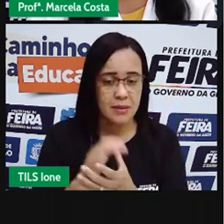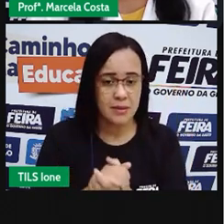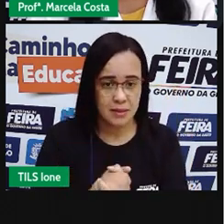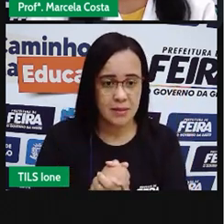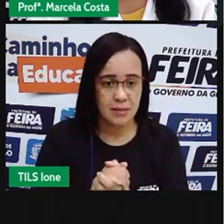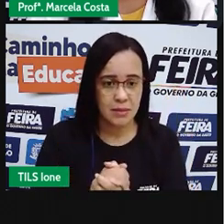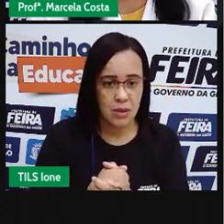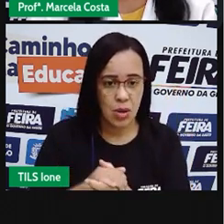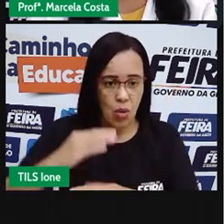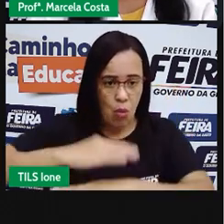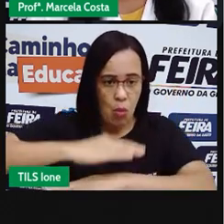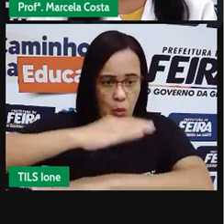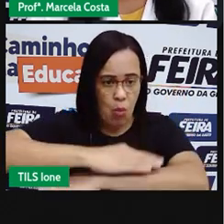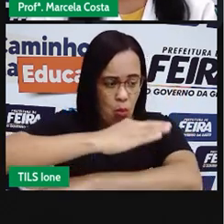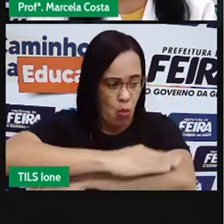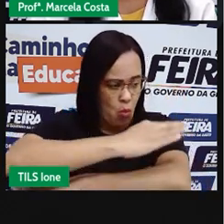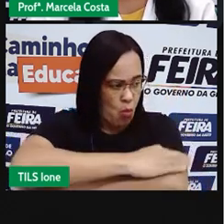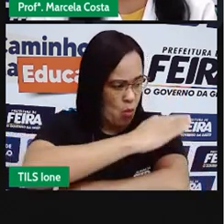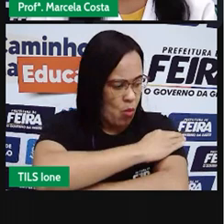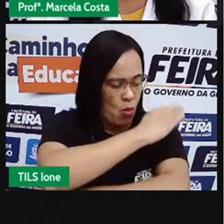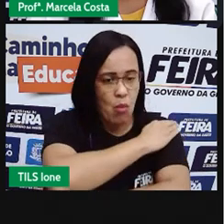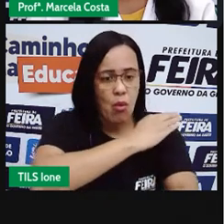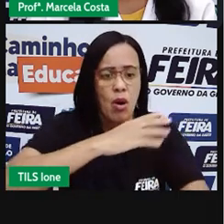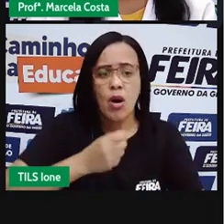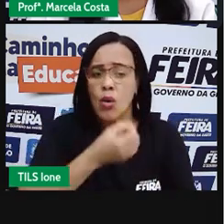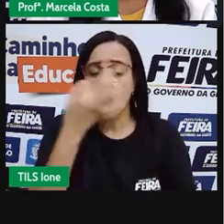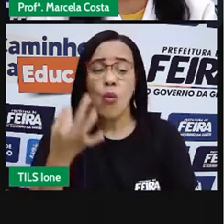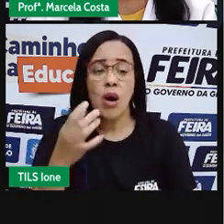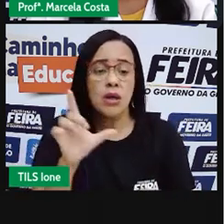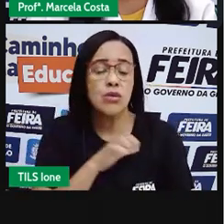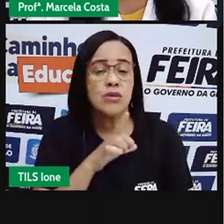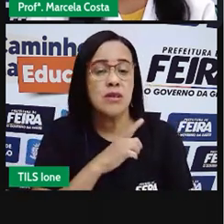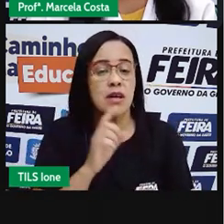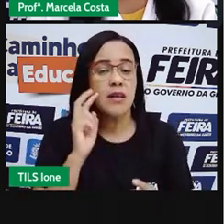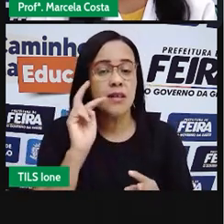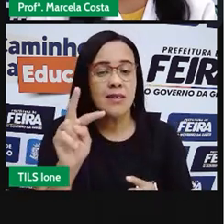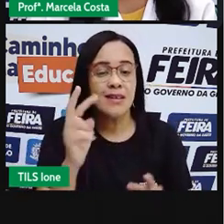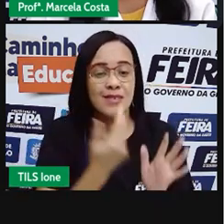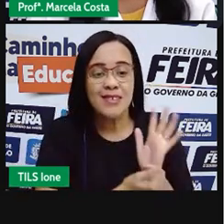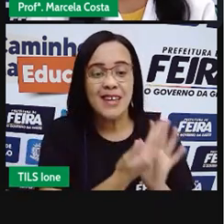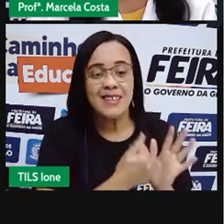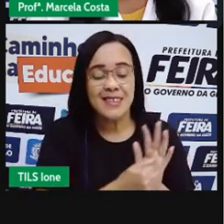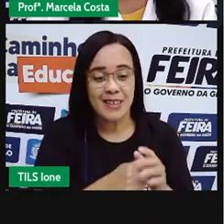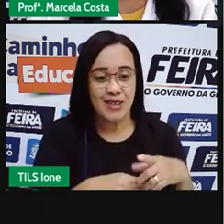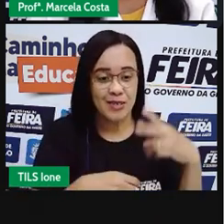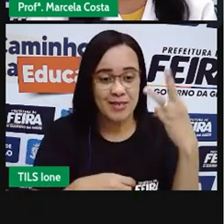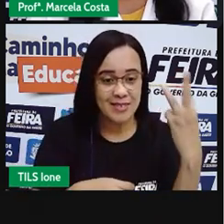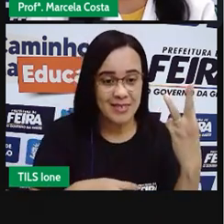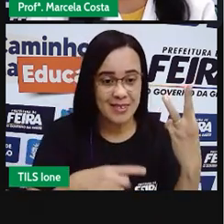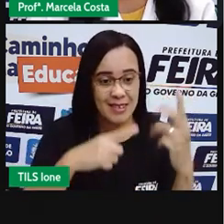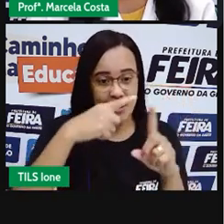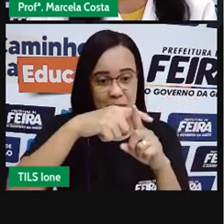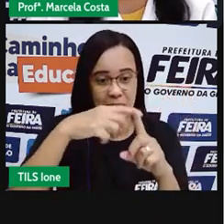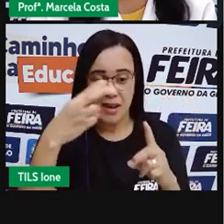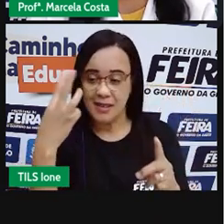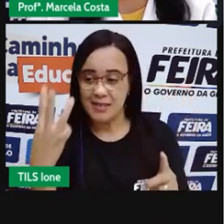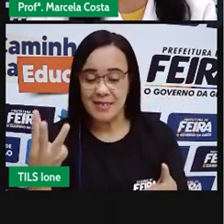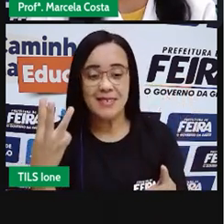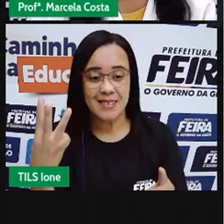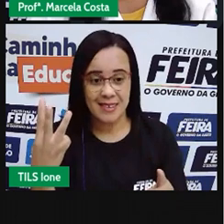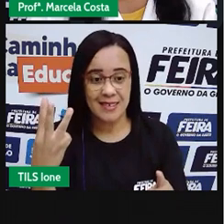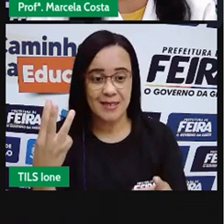Agora os sapos. Vamos contar quantos sapos tem aqui? Três mais três.